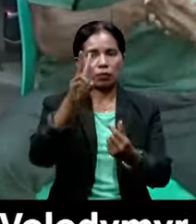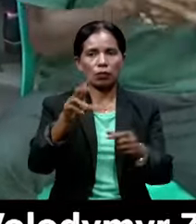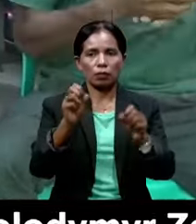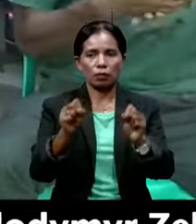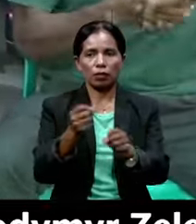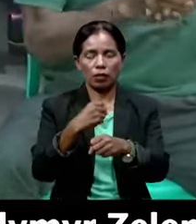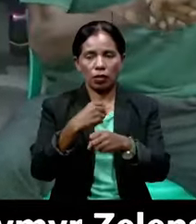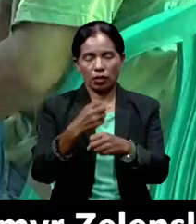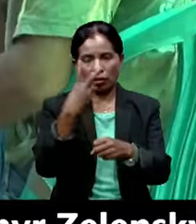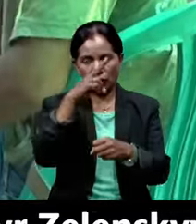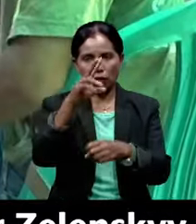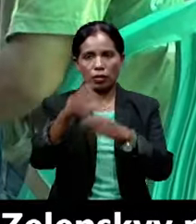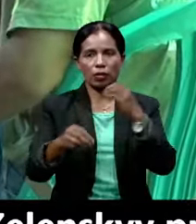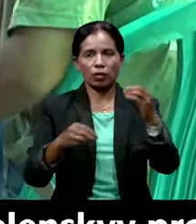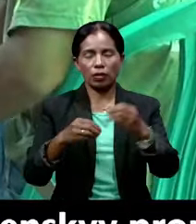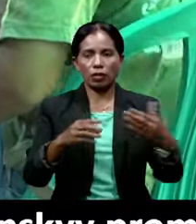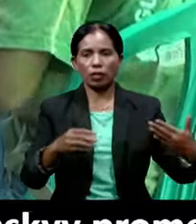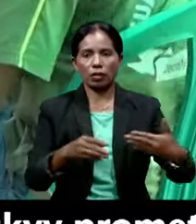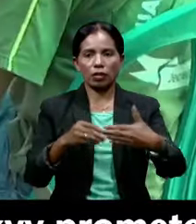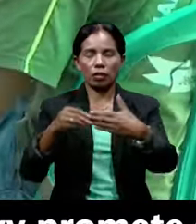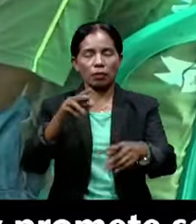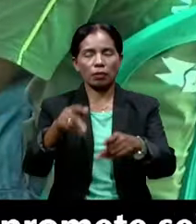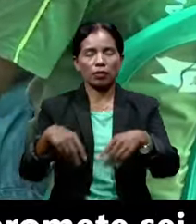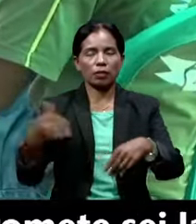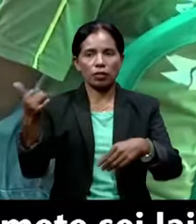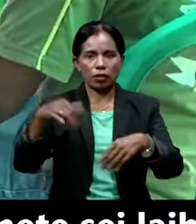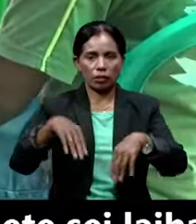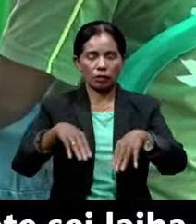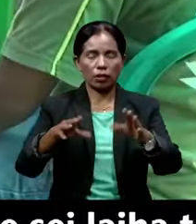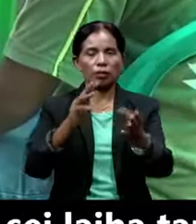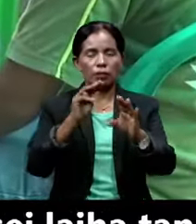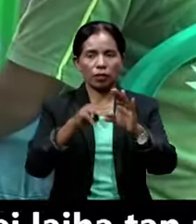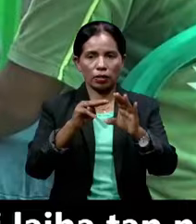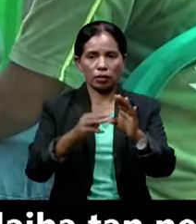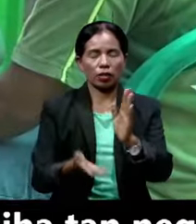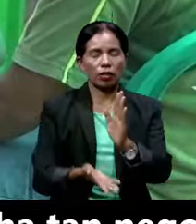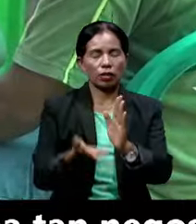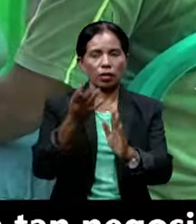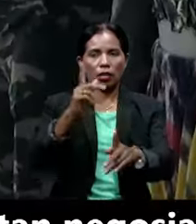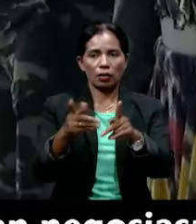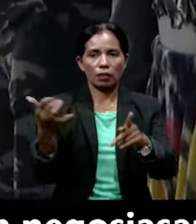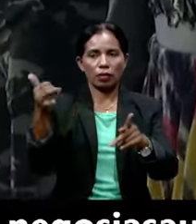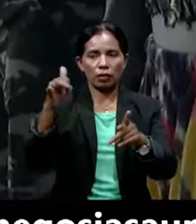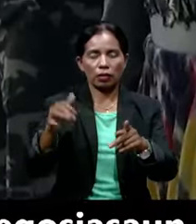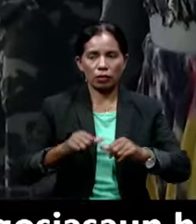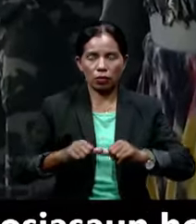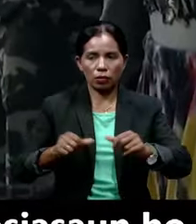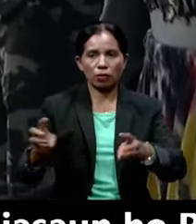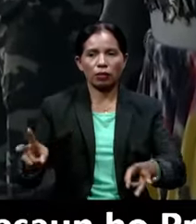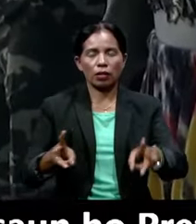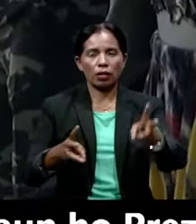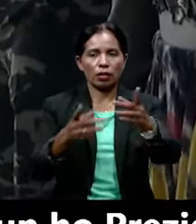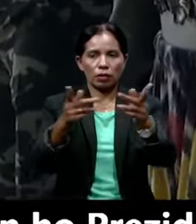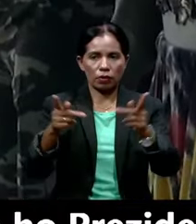Halá Operação Conjunto, onde organiza vendedor sira e mercado Laran, no Moço Hasai Vendedor Sira Nebe continua a fazer sani